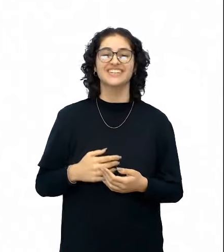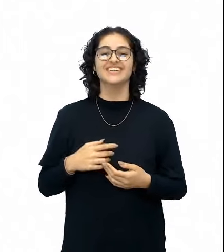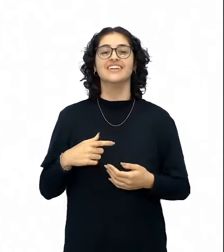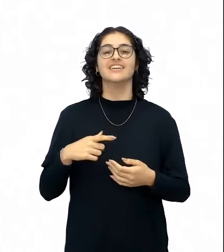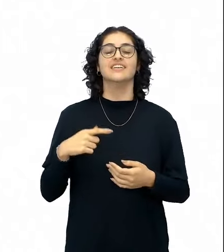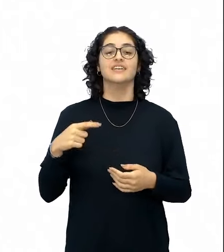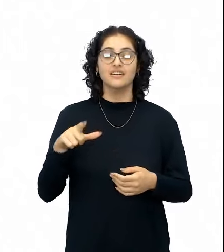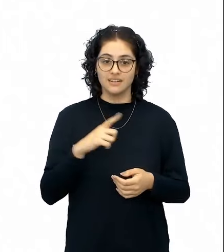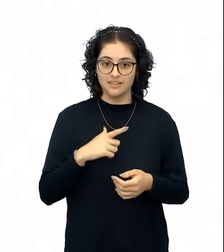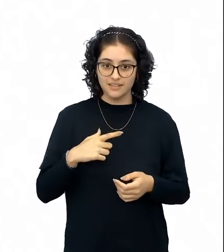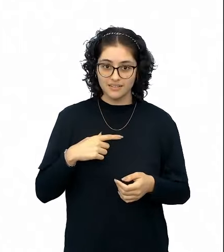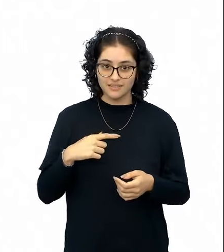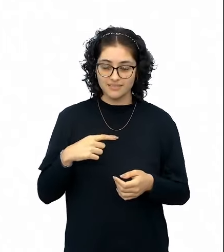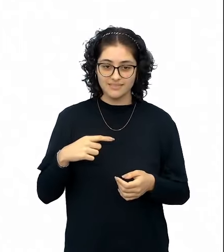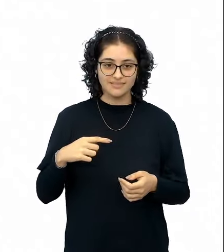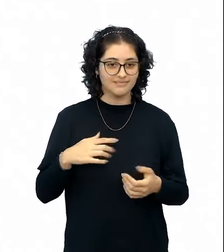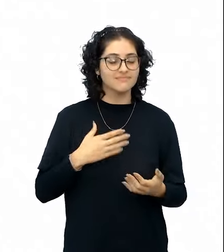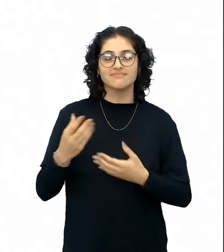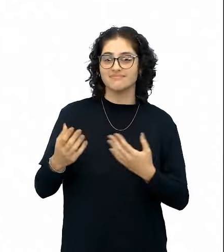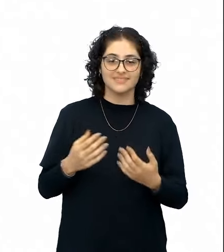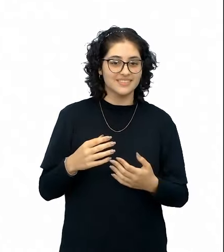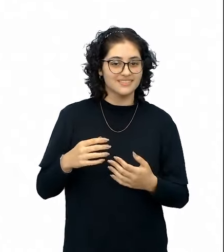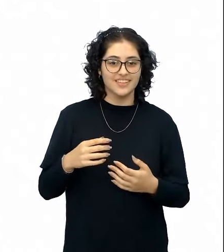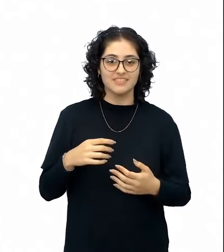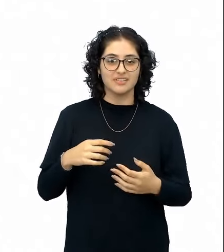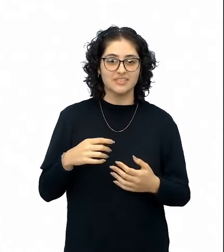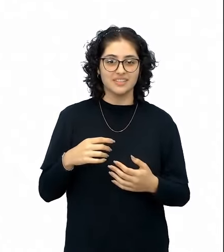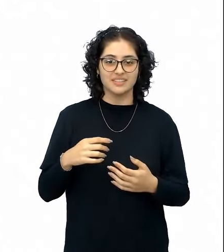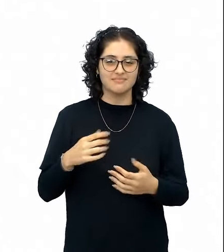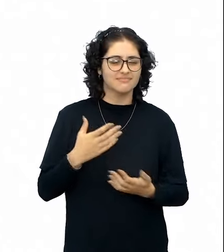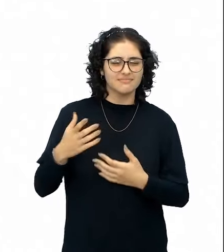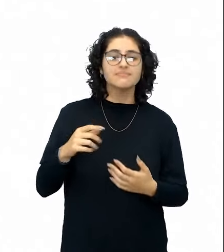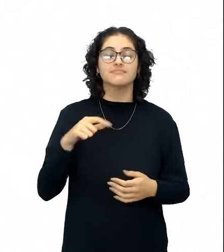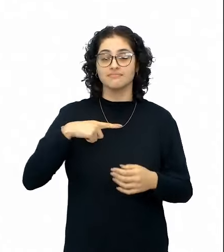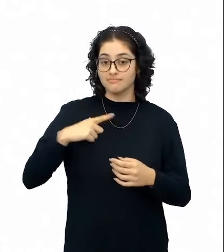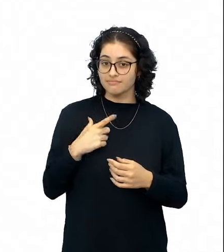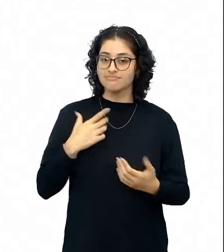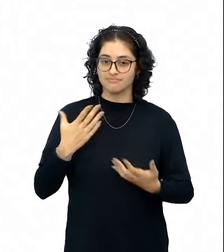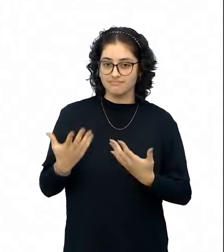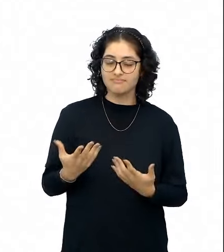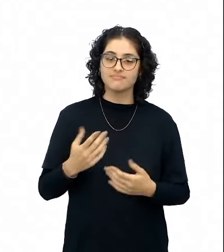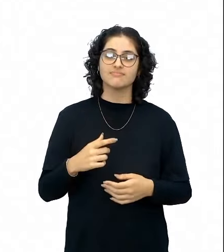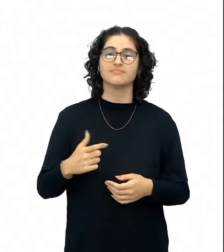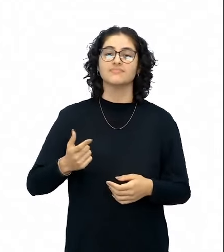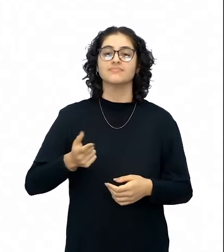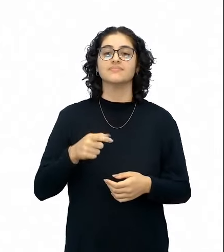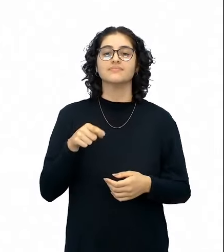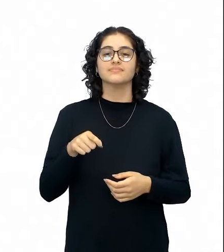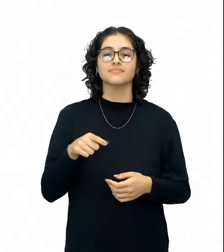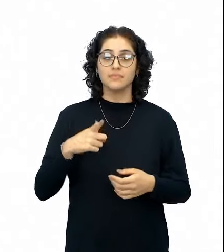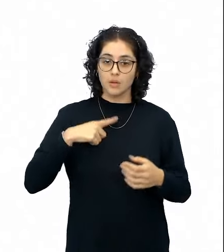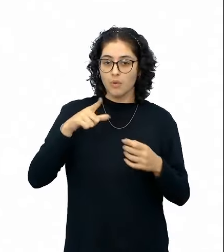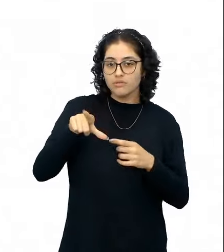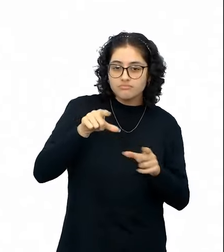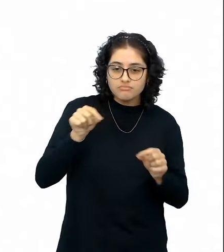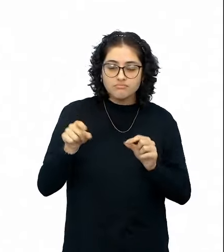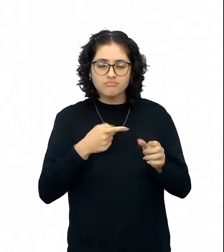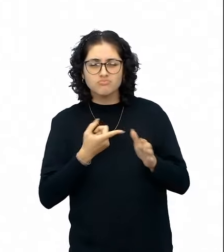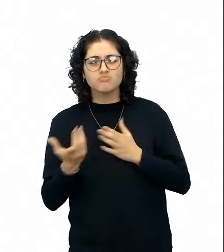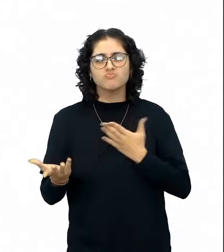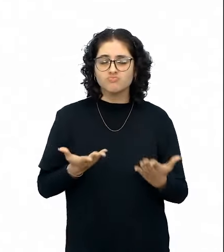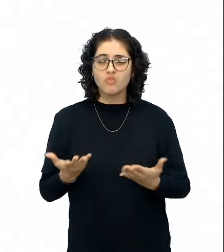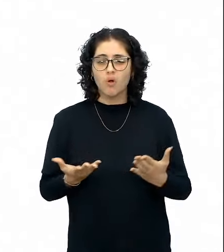e Alfonso Cafaro pertence à diretoria da região de Fernandópolis. Então, tem um poema aí, e você pode estar explorando. Então,